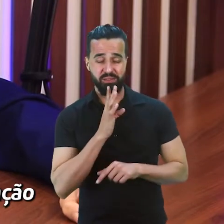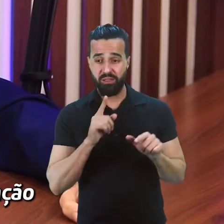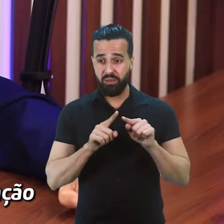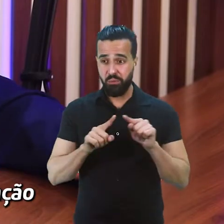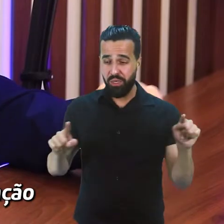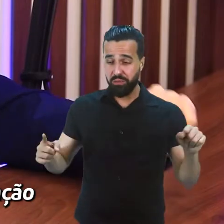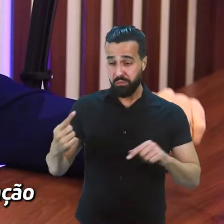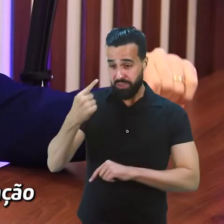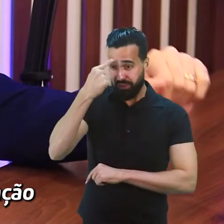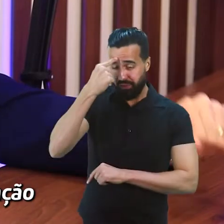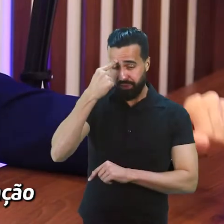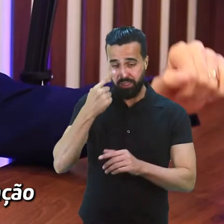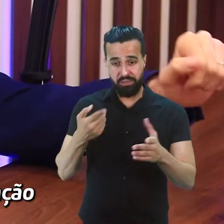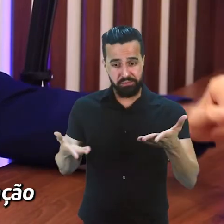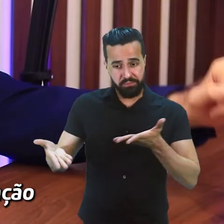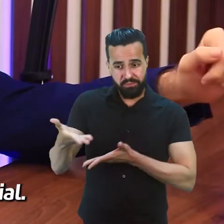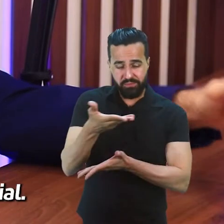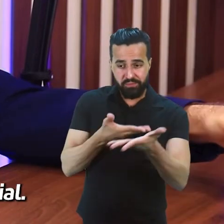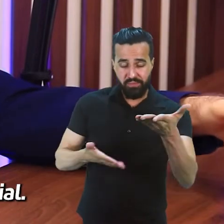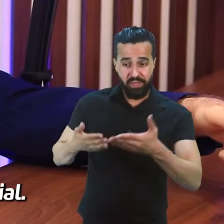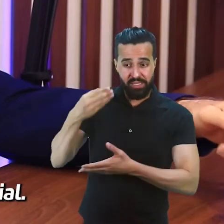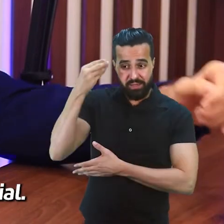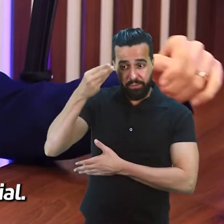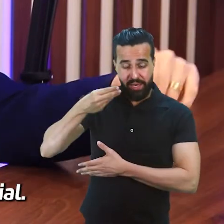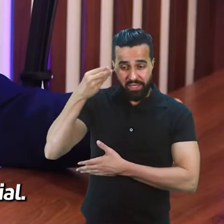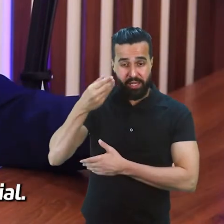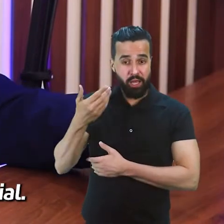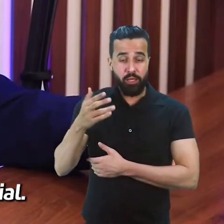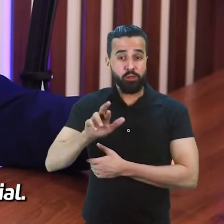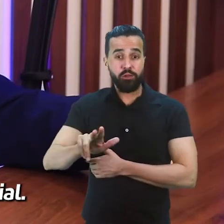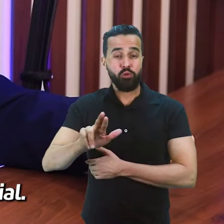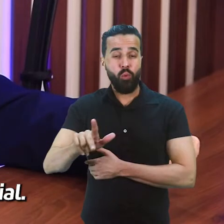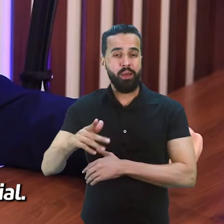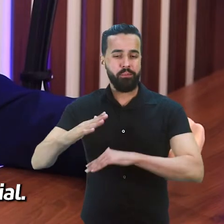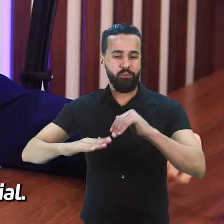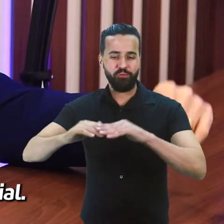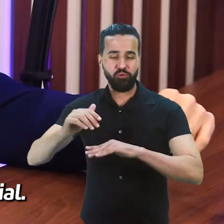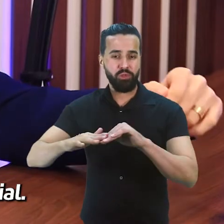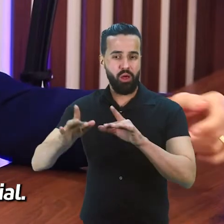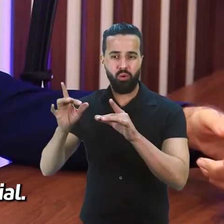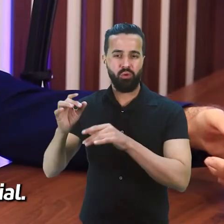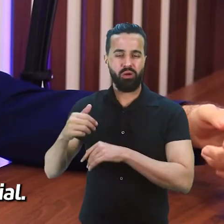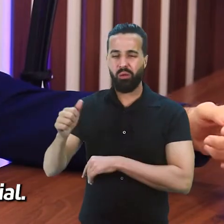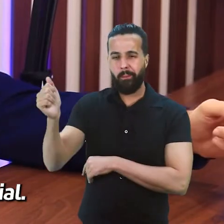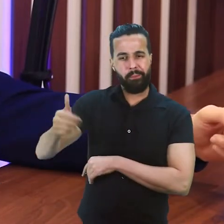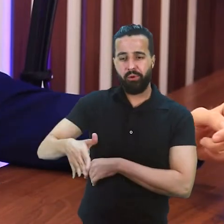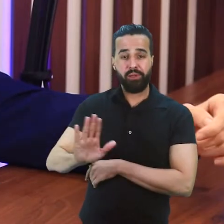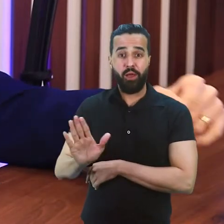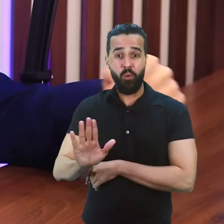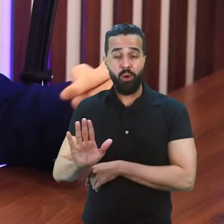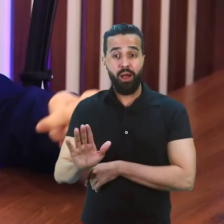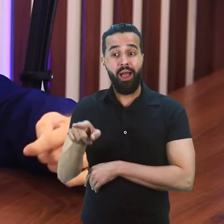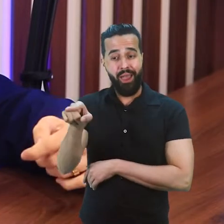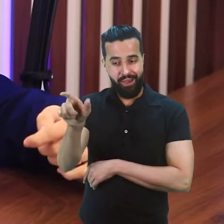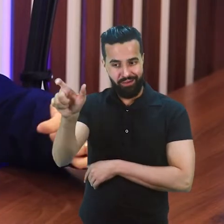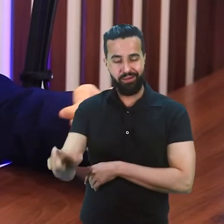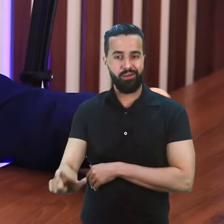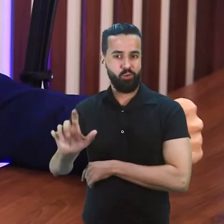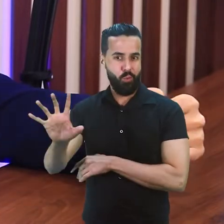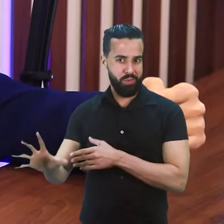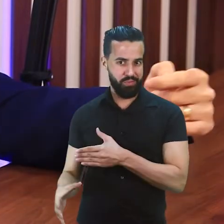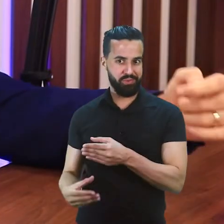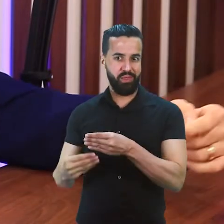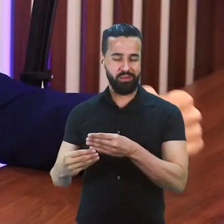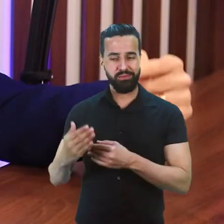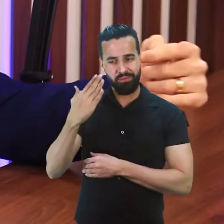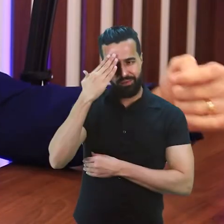troca de experiência, não menosprezando a função do profissional, mas eu acho que seria um complemento essencial. Porque ele ali sabe trabalhar